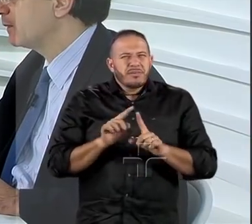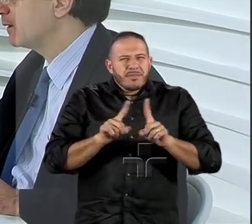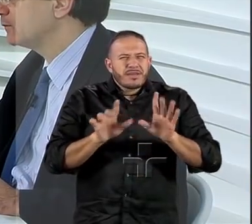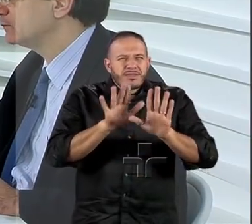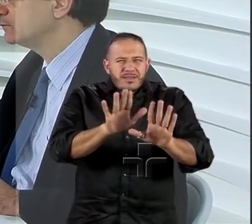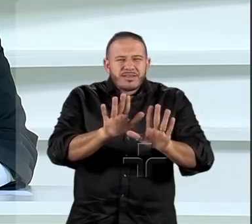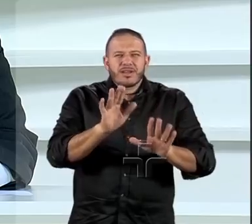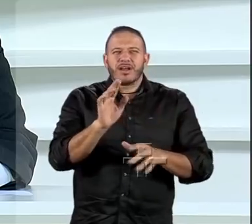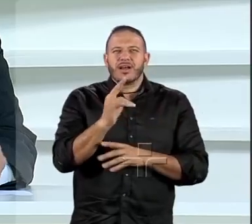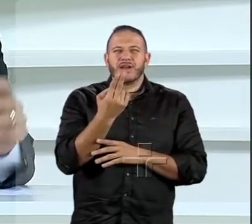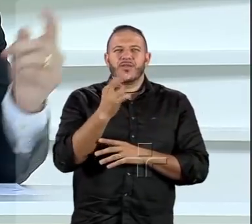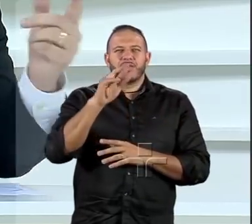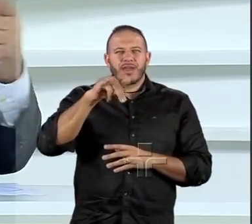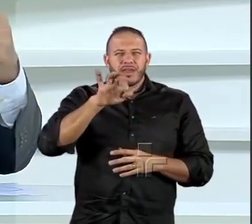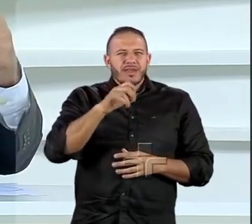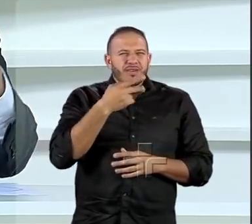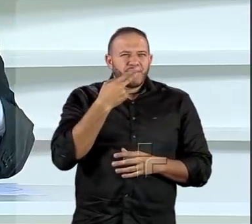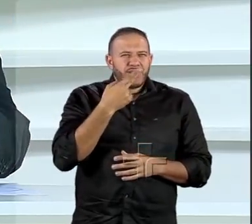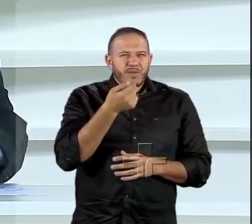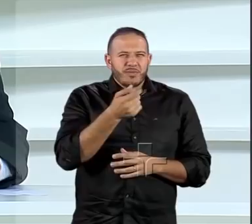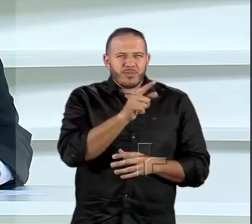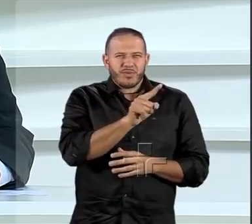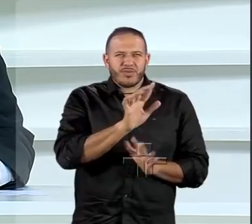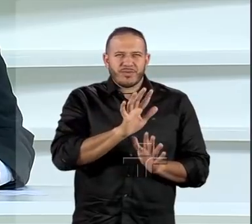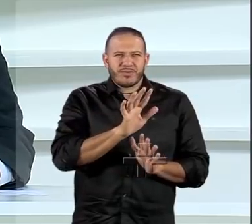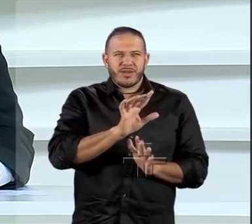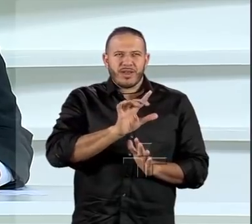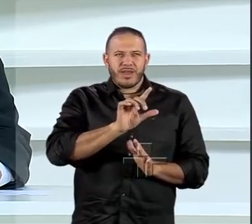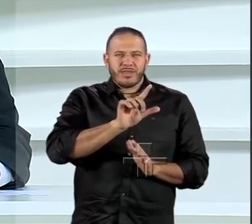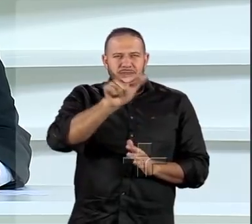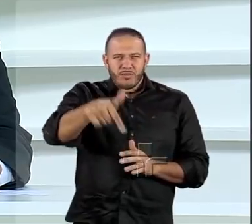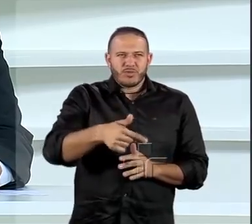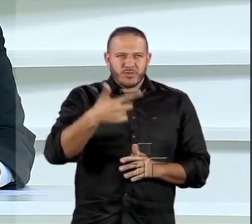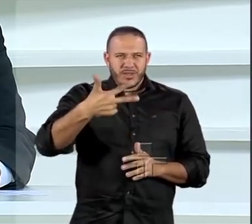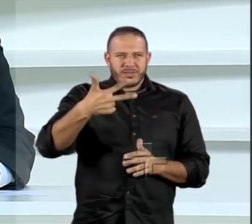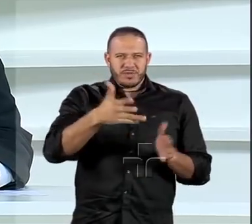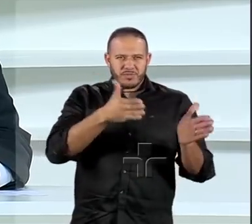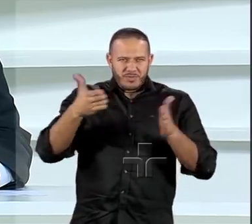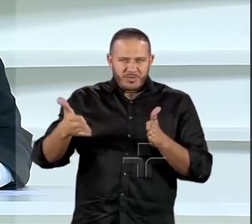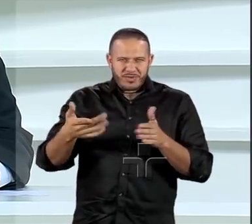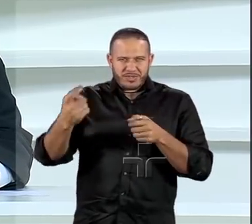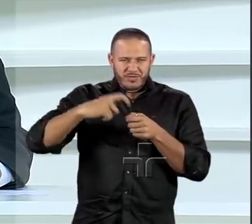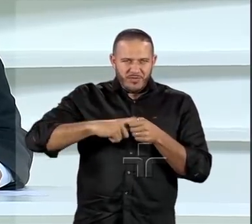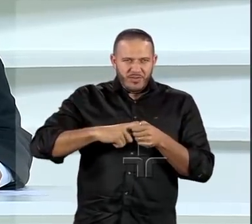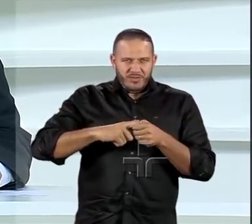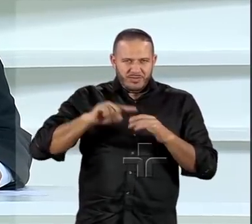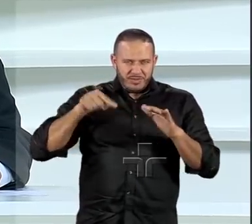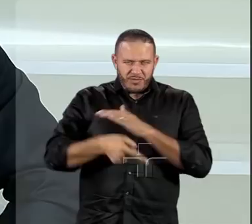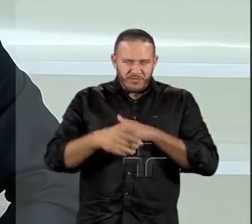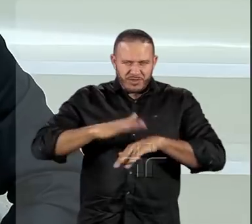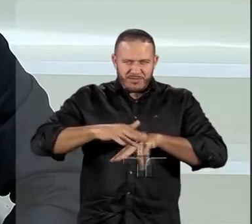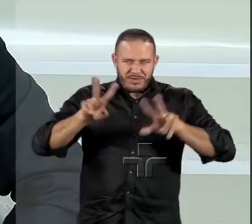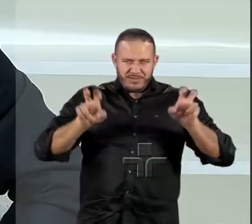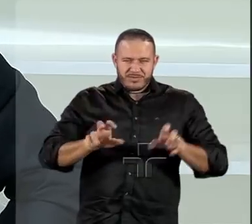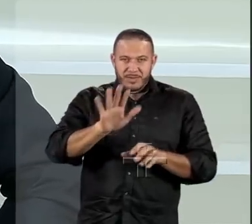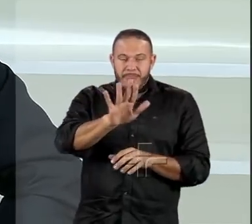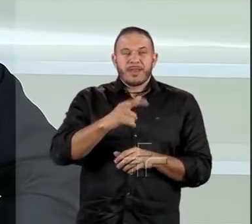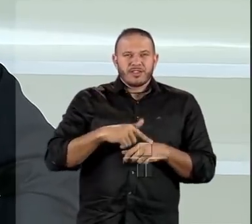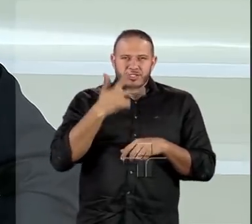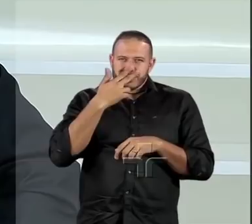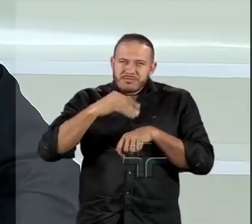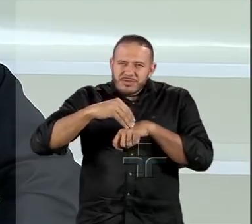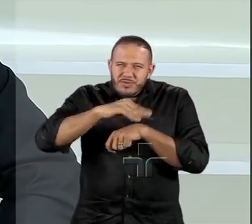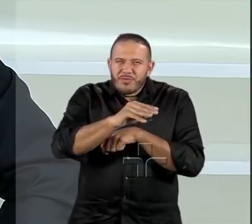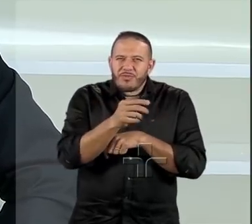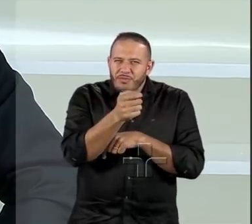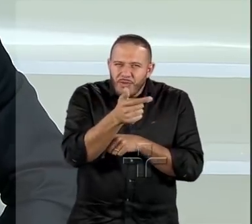Henrique falar um pouquinho. Desculpa, e aí depois no terceiro bloco a gente aprofunda. A gente encaminhou um pouco sobre esse lado